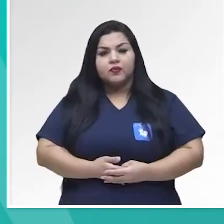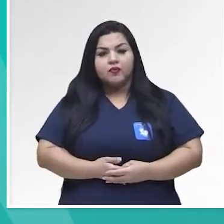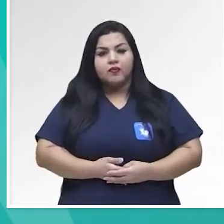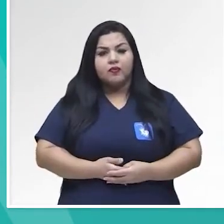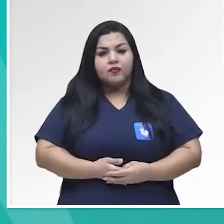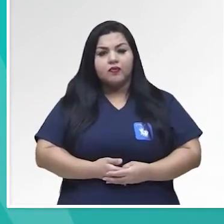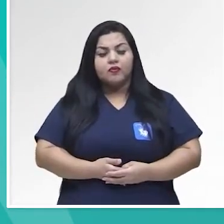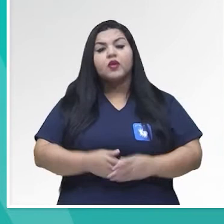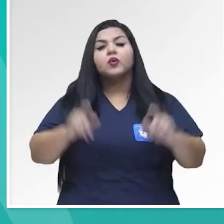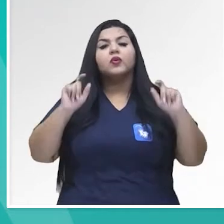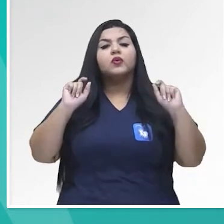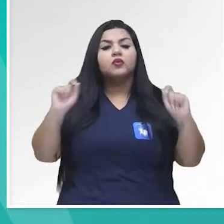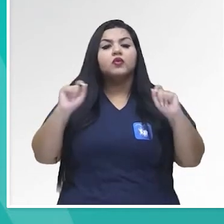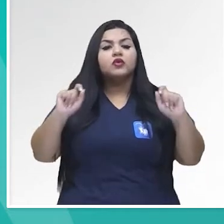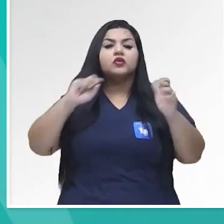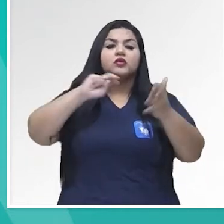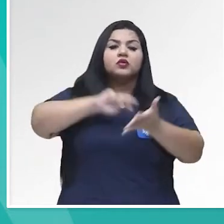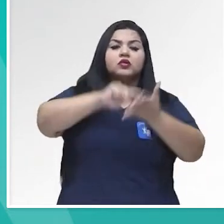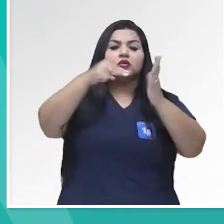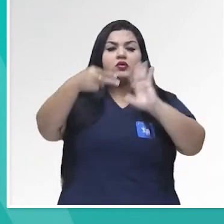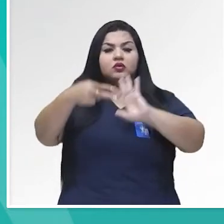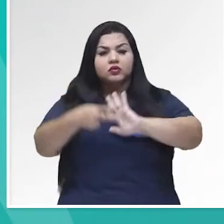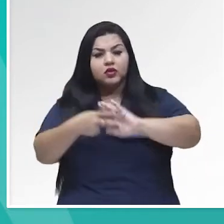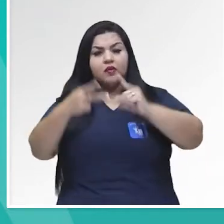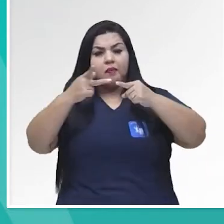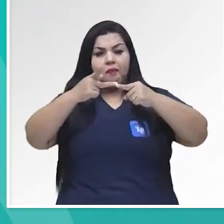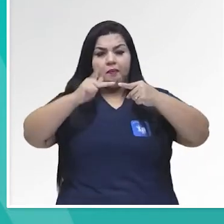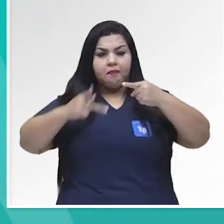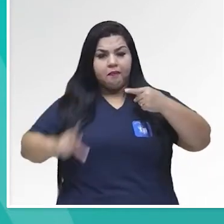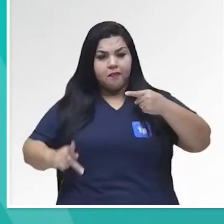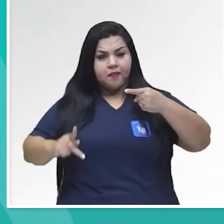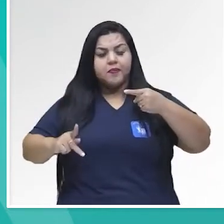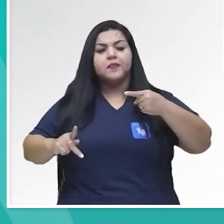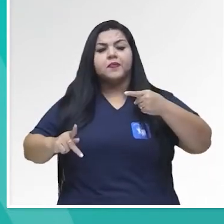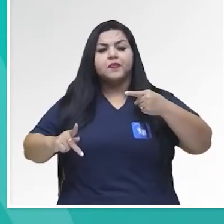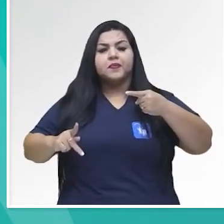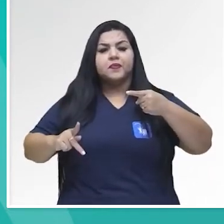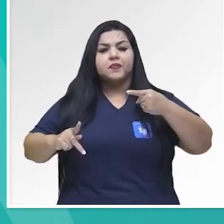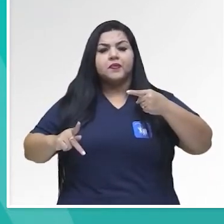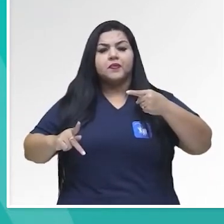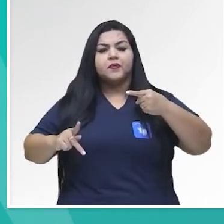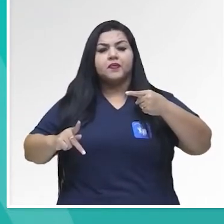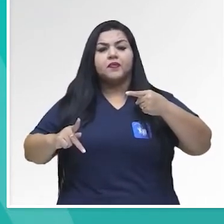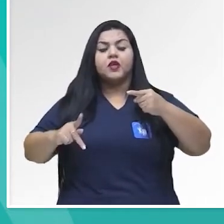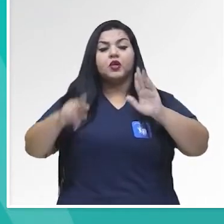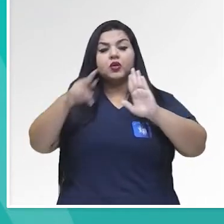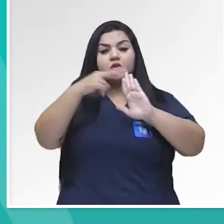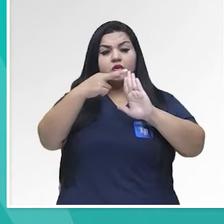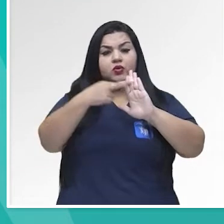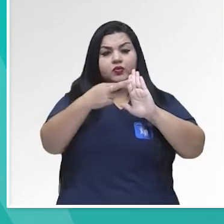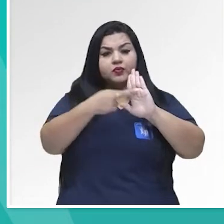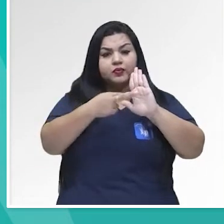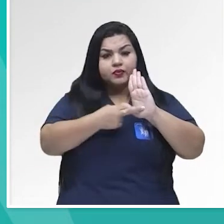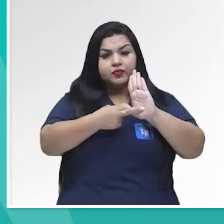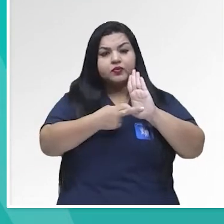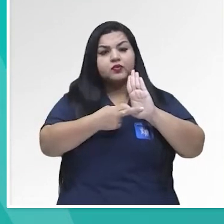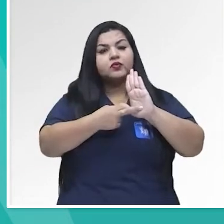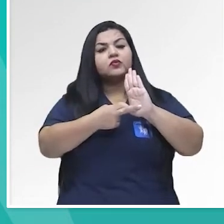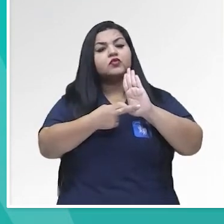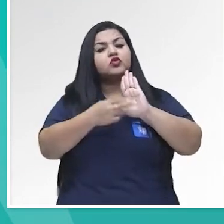O que significaria paradigma? Né? São normas,